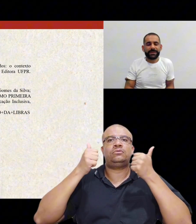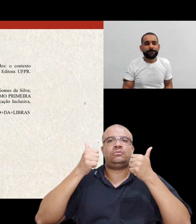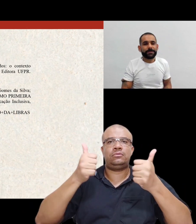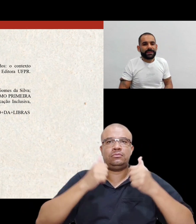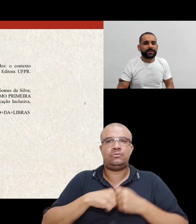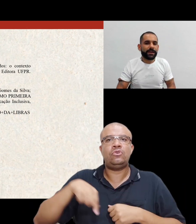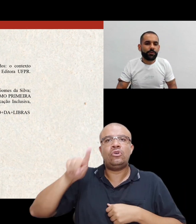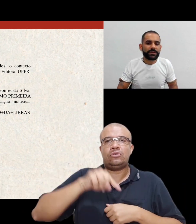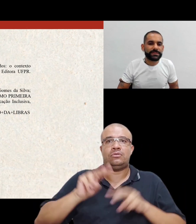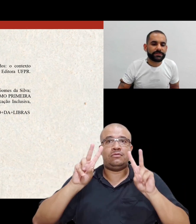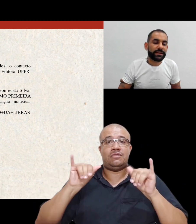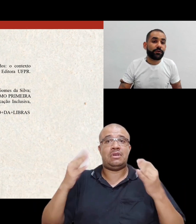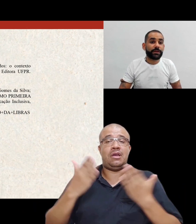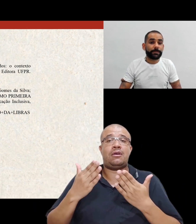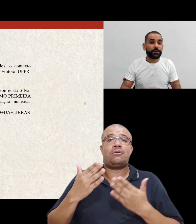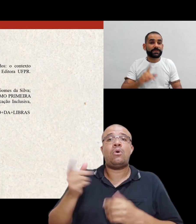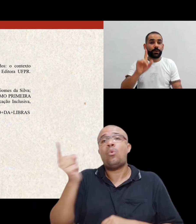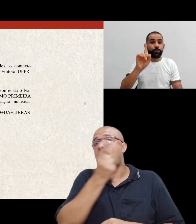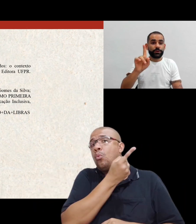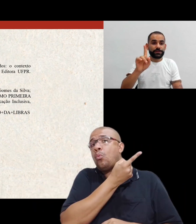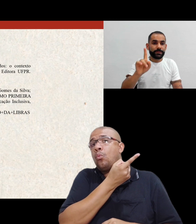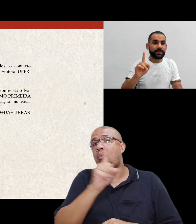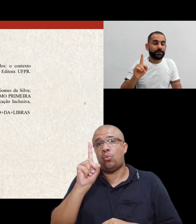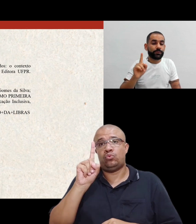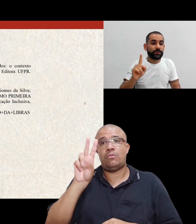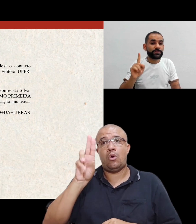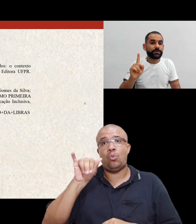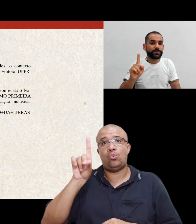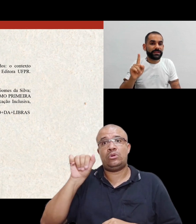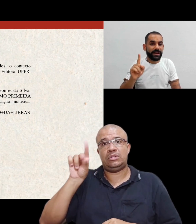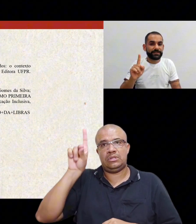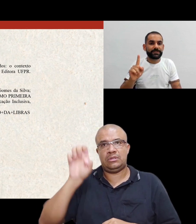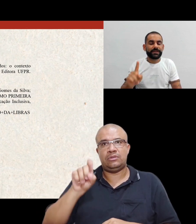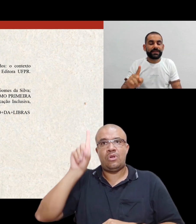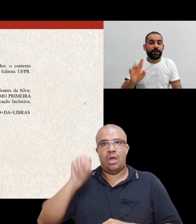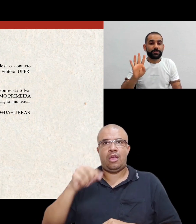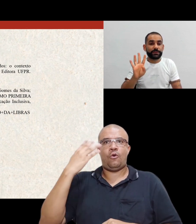Tá ok? Então, a gente vai agora para a nossa última